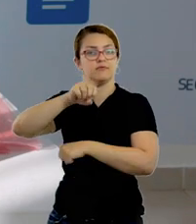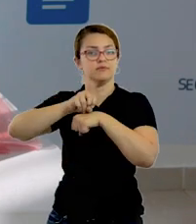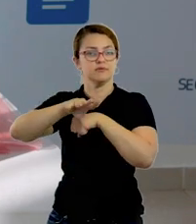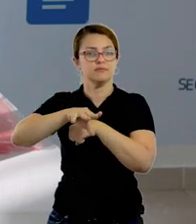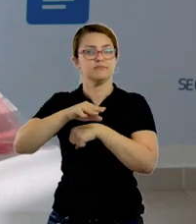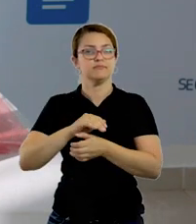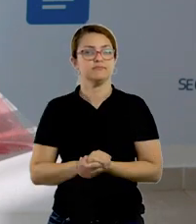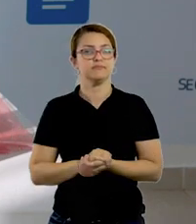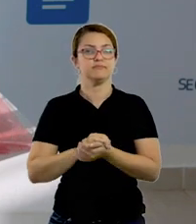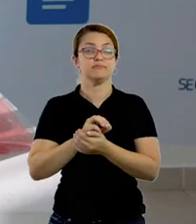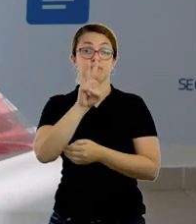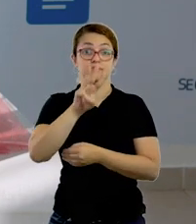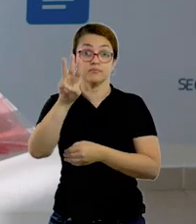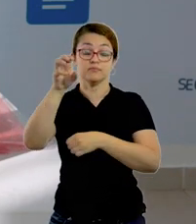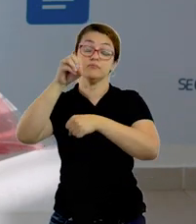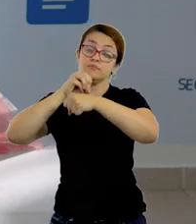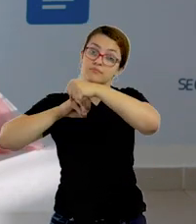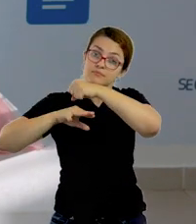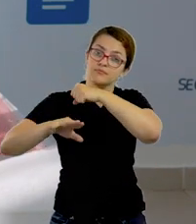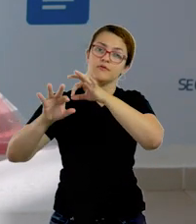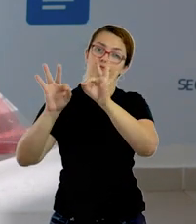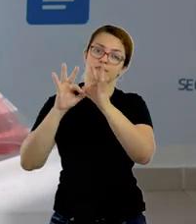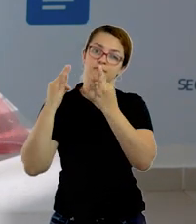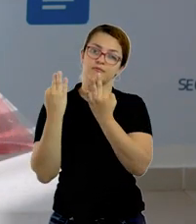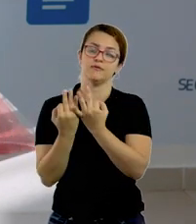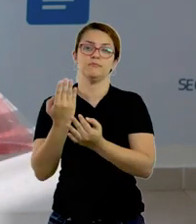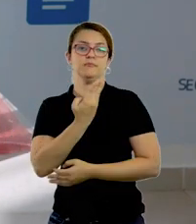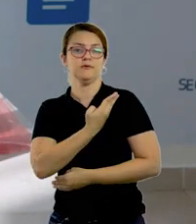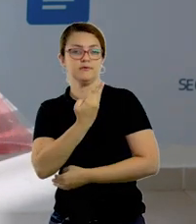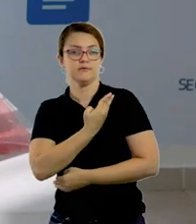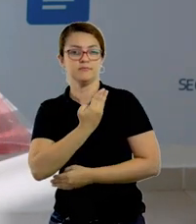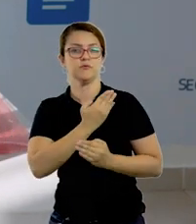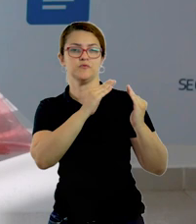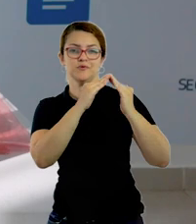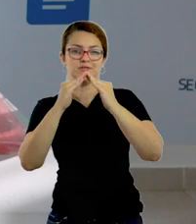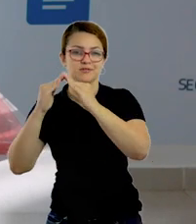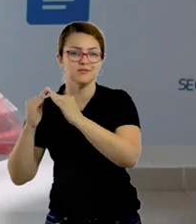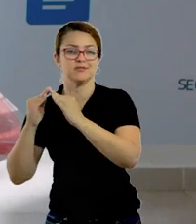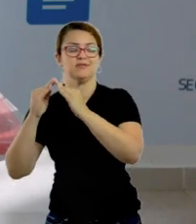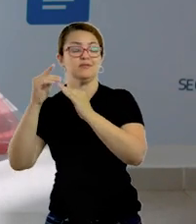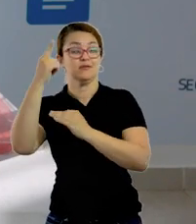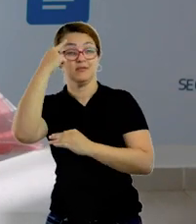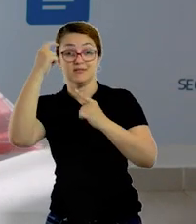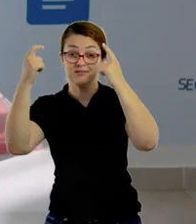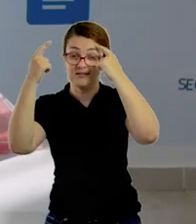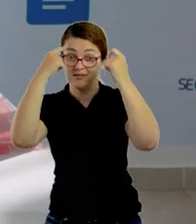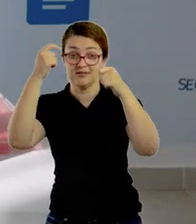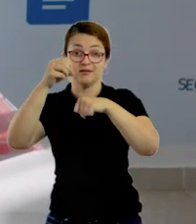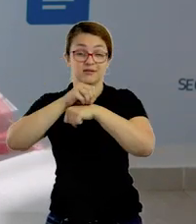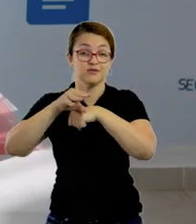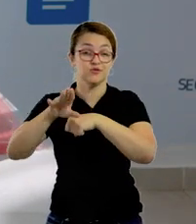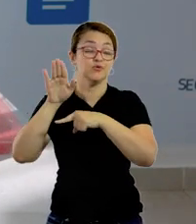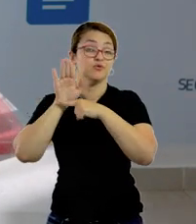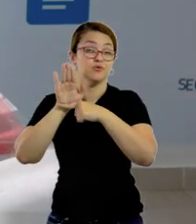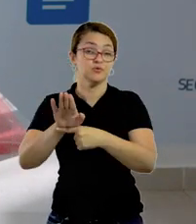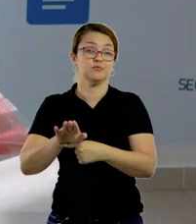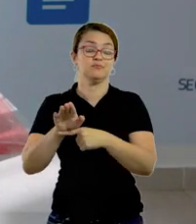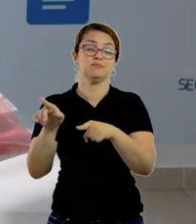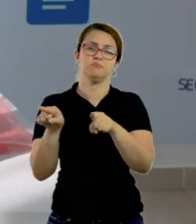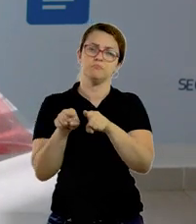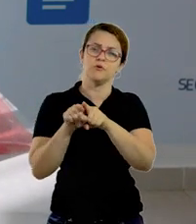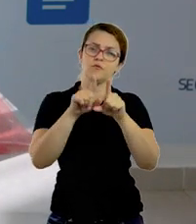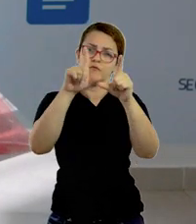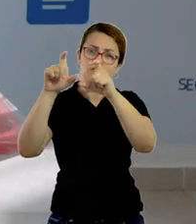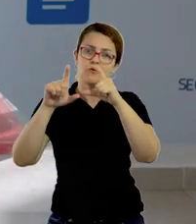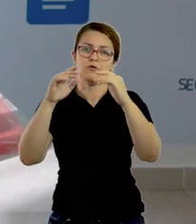que tem uma tabela com mais sugestões para vocês. Compartilhem com os familiares, com famílias vizinhas essas ideias. A gente ajuda